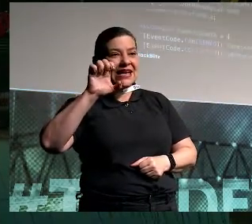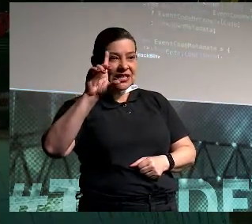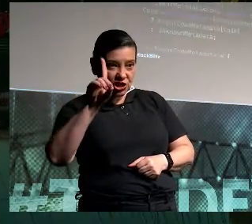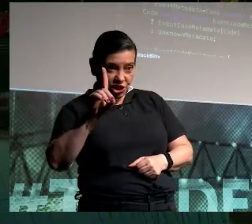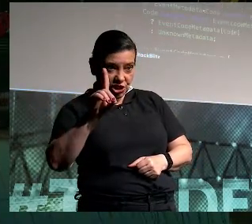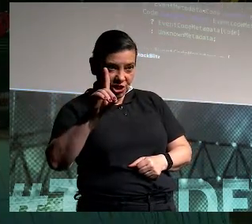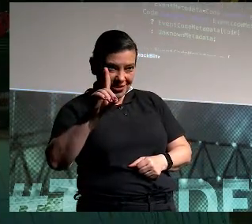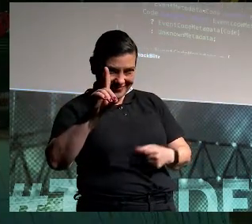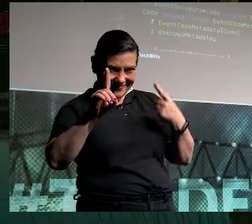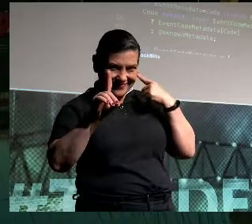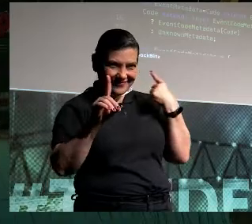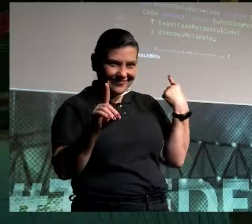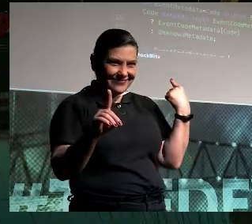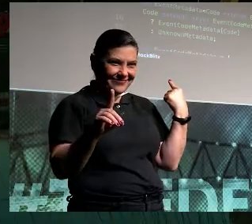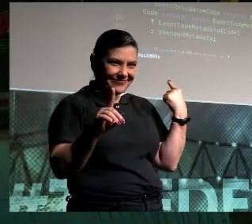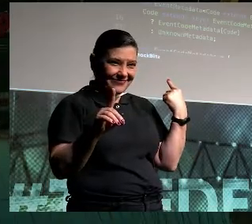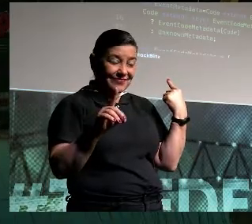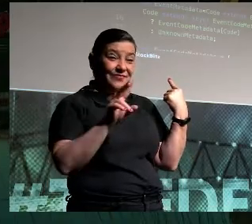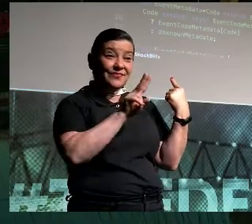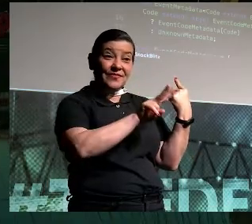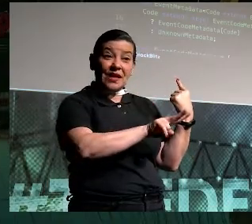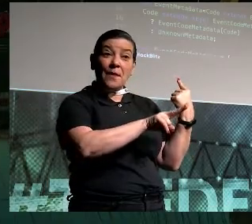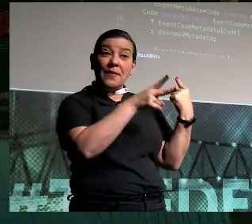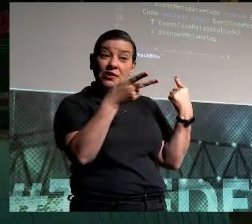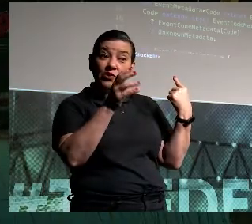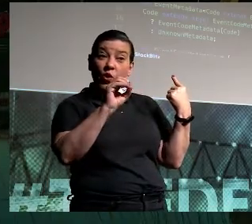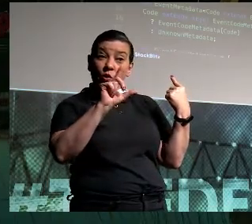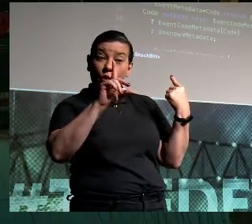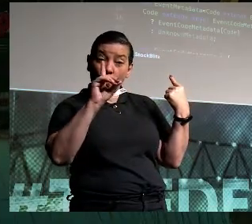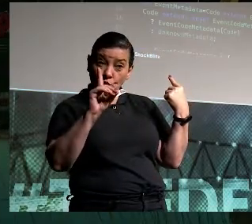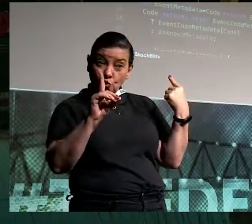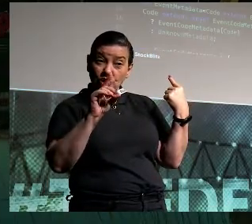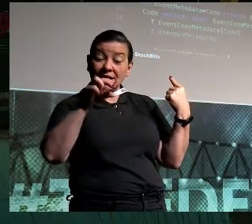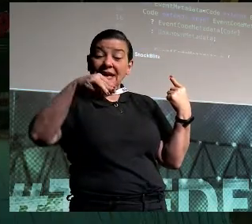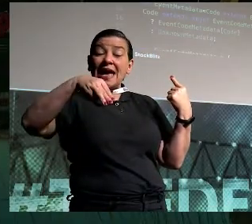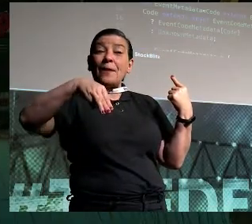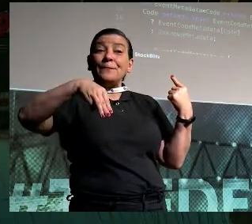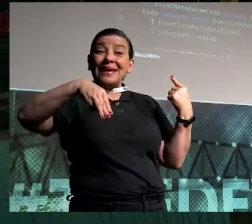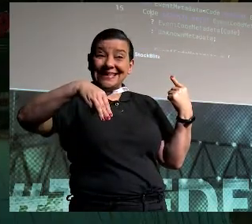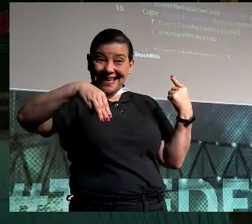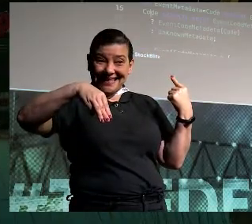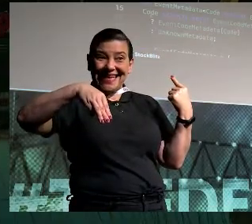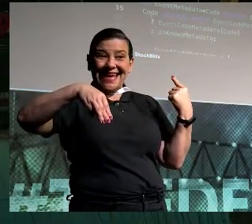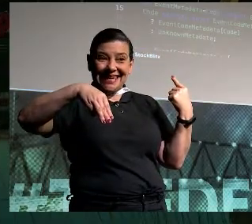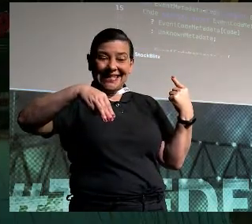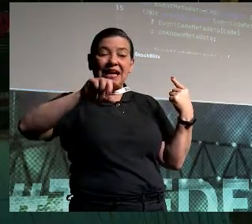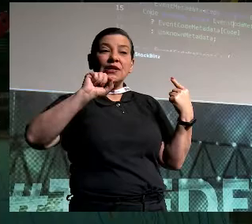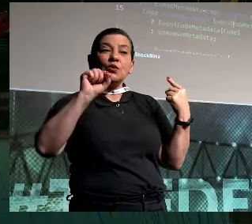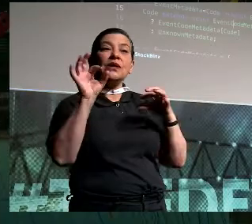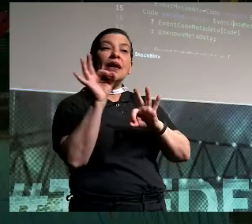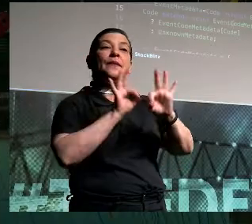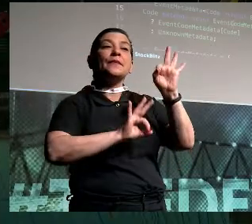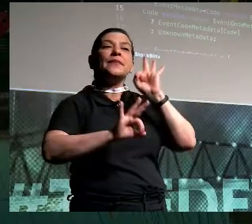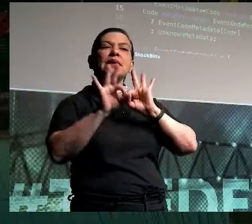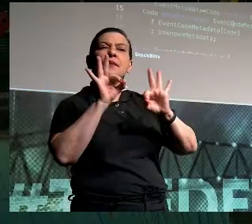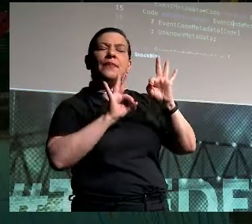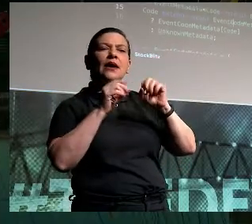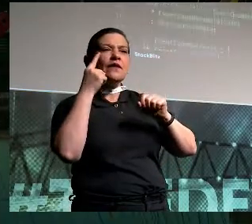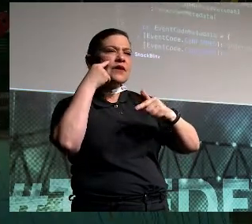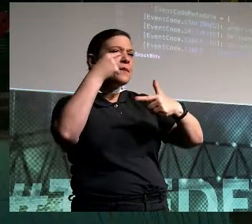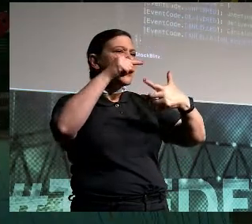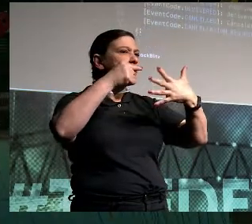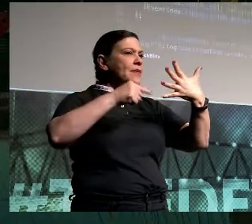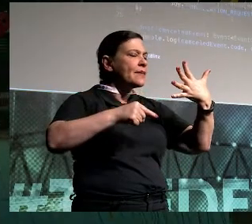ele passou esse cara aqui, esse code, para o event metadata, que fez esse if aqui, verificando se está na tabelinha